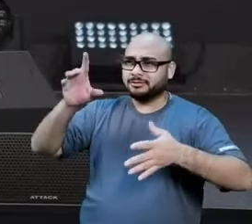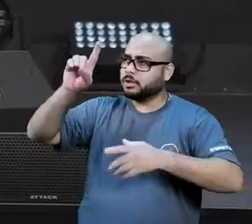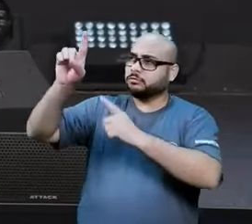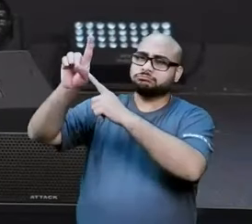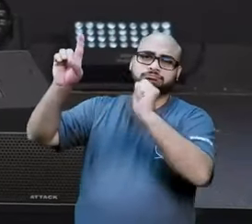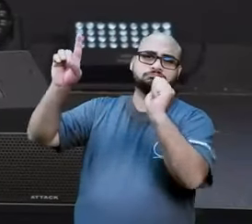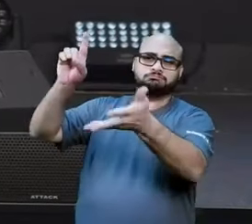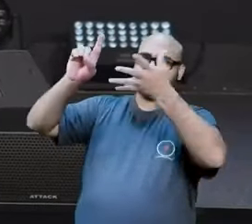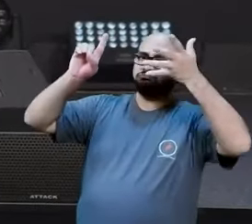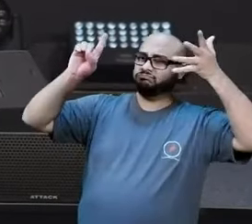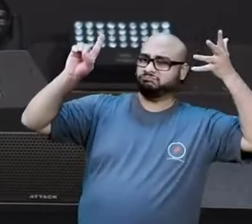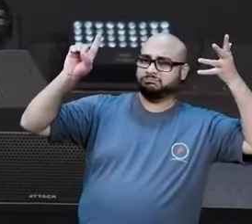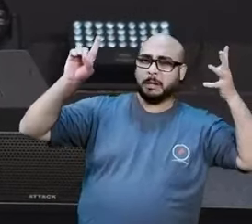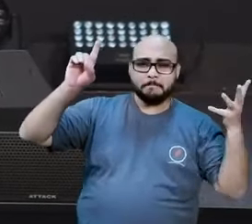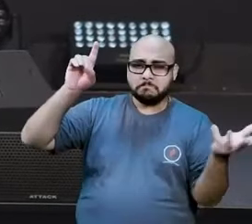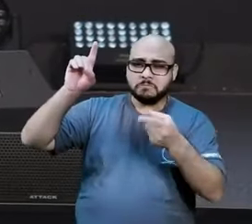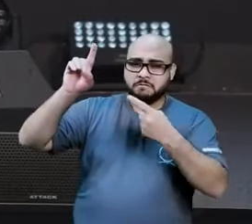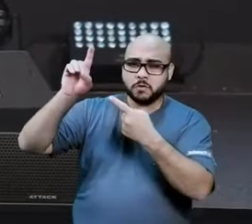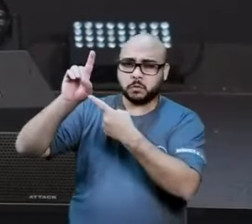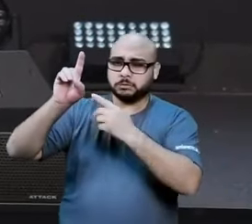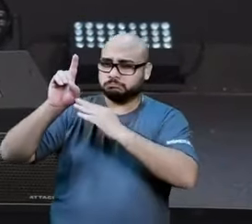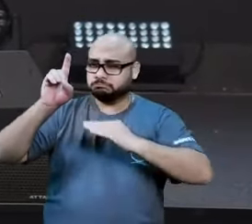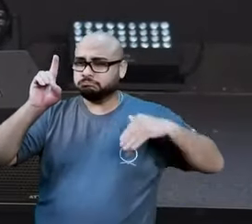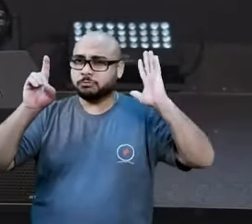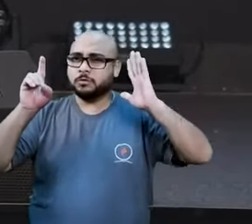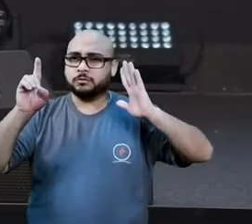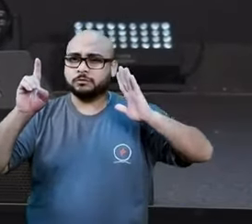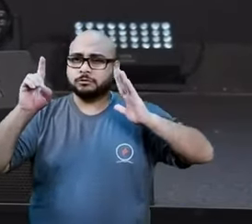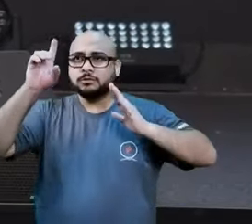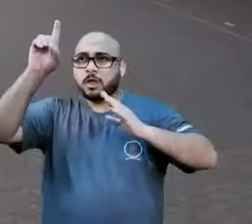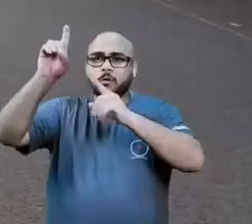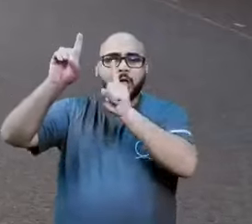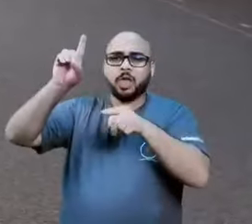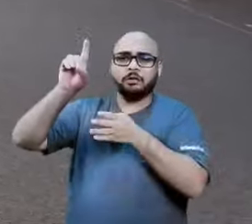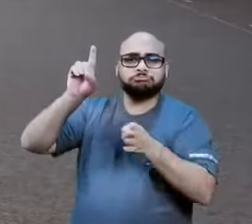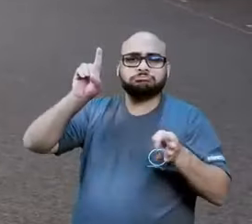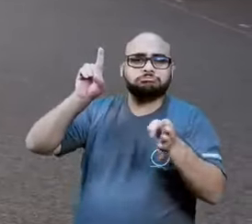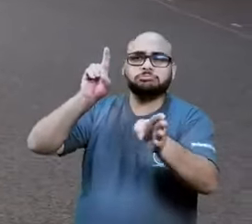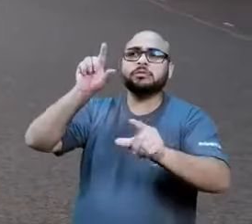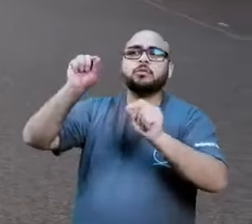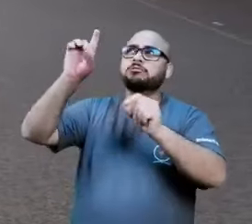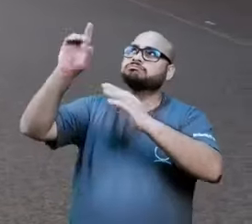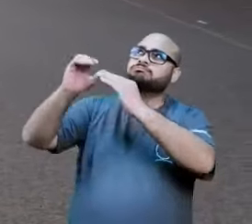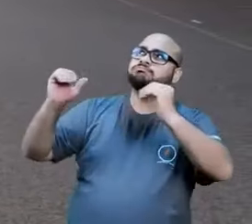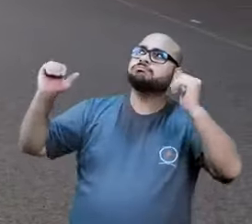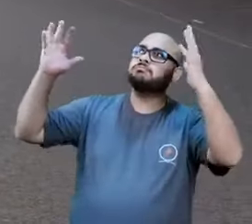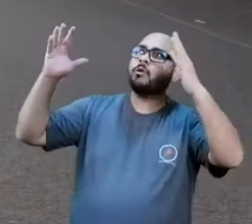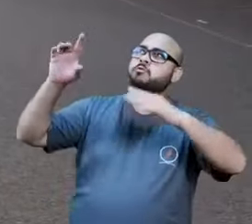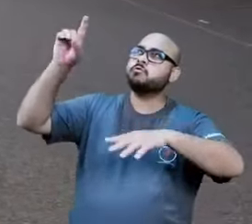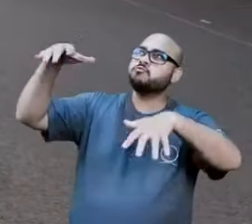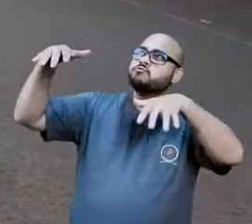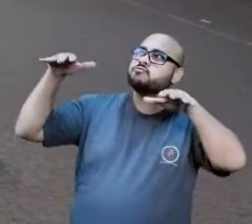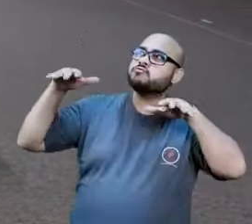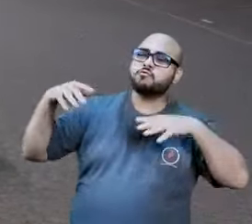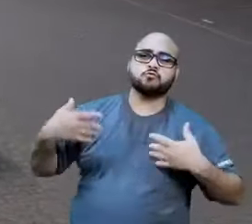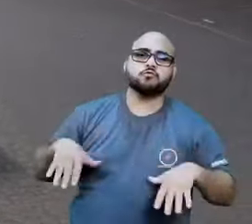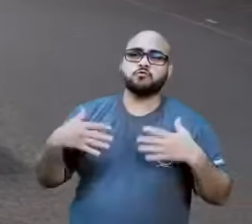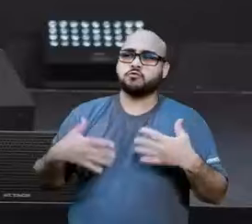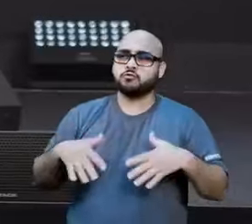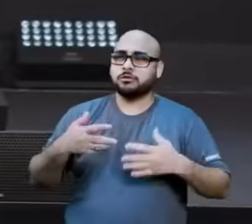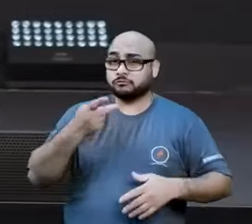trafega em uma esfera infinitamente superior a nossa eu já contei